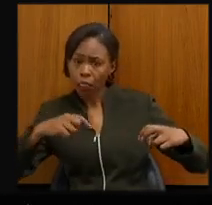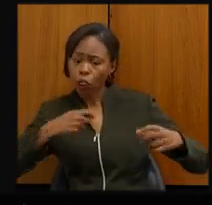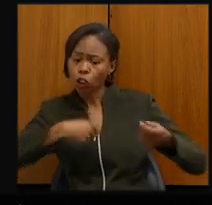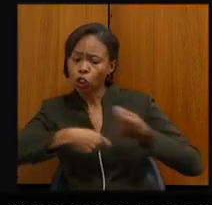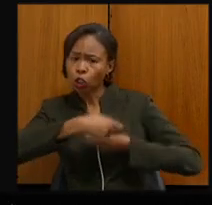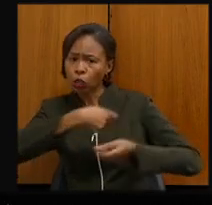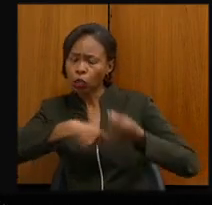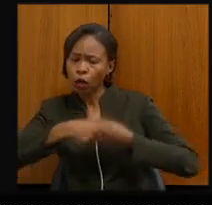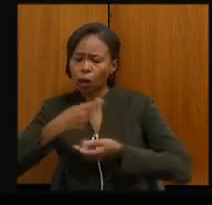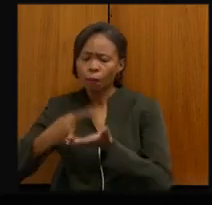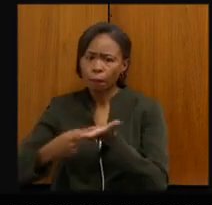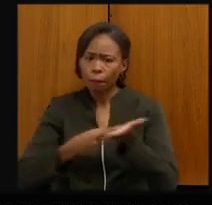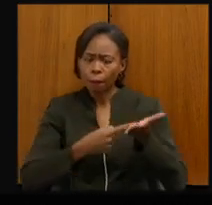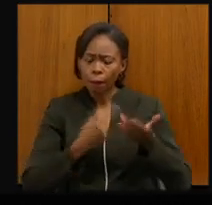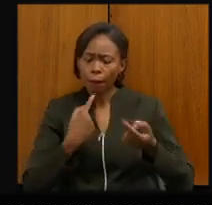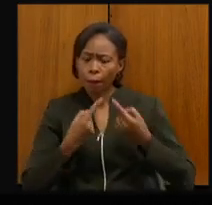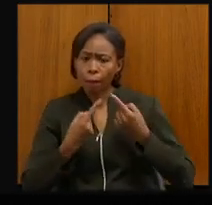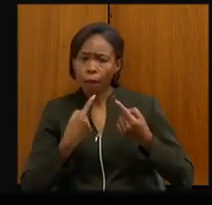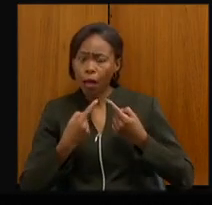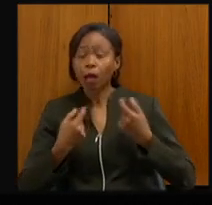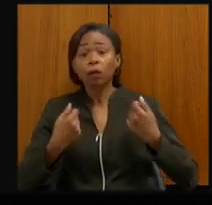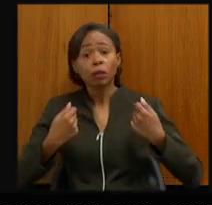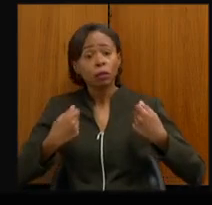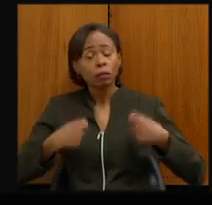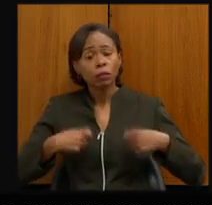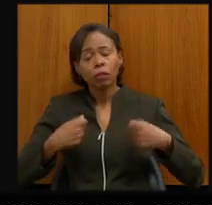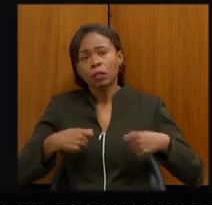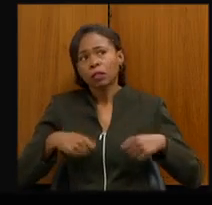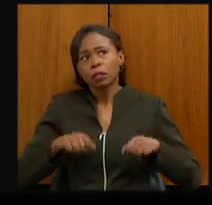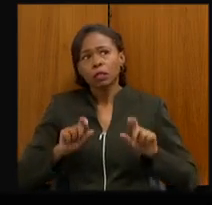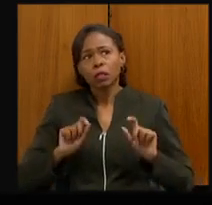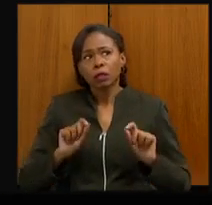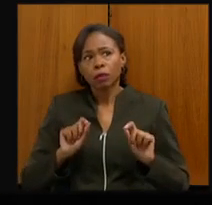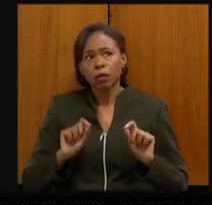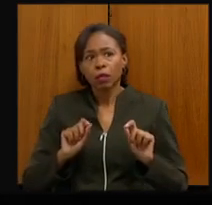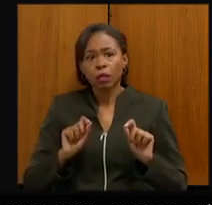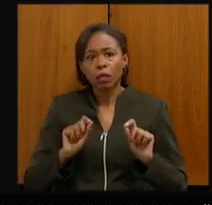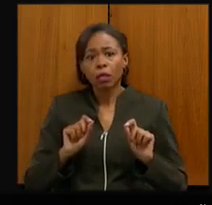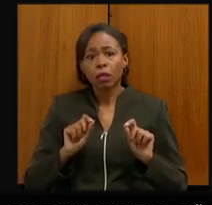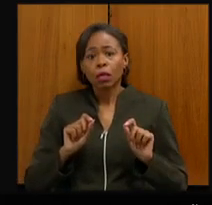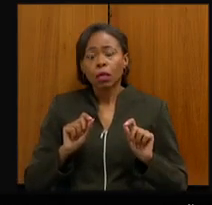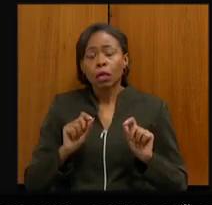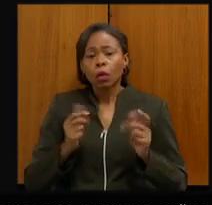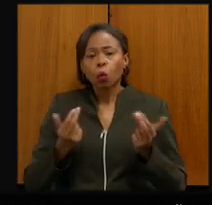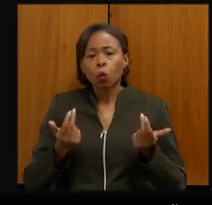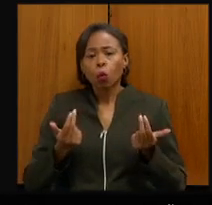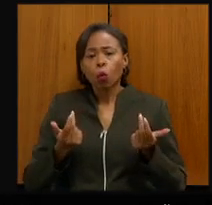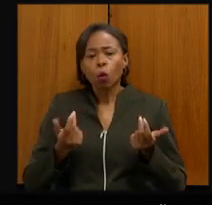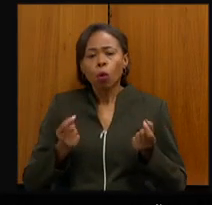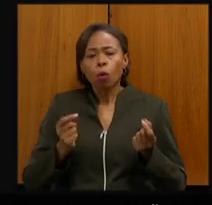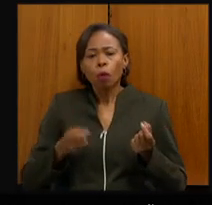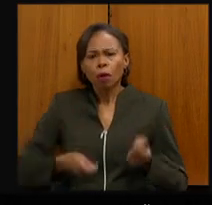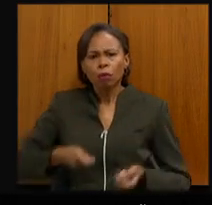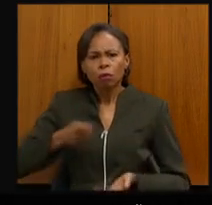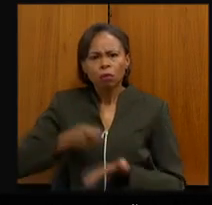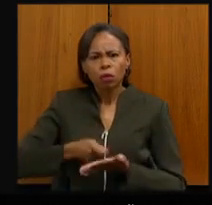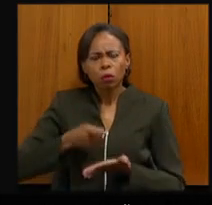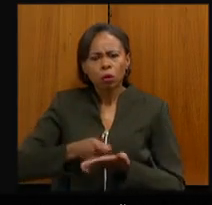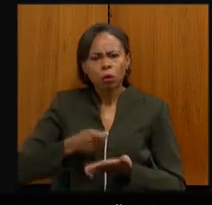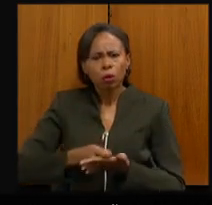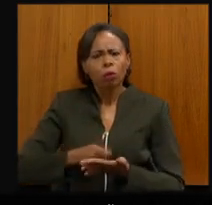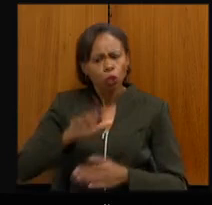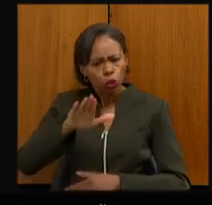mais assim uma ela ela tem que ser como uma convocatória porque ela é